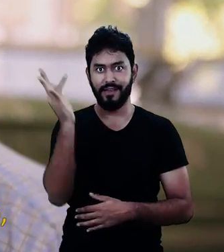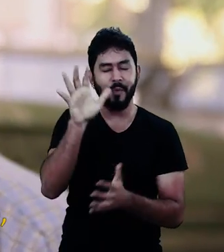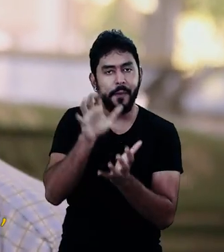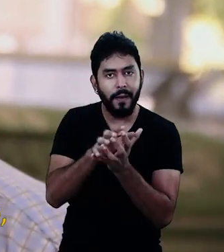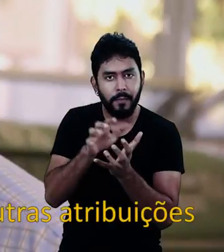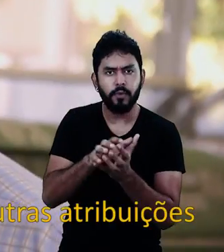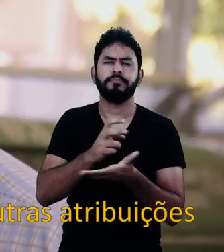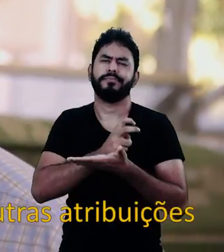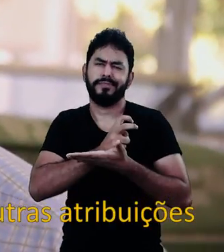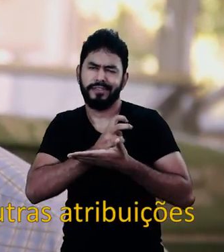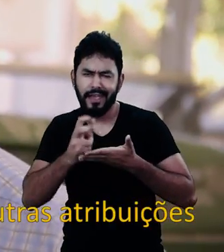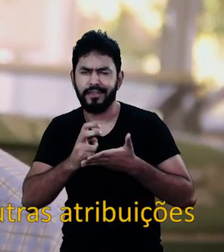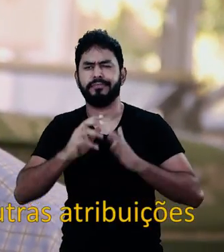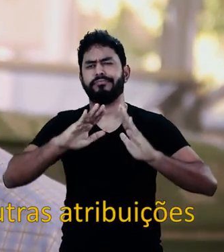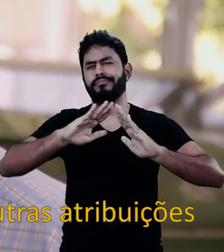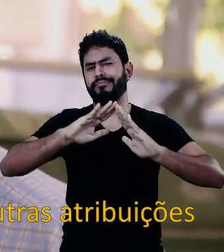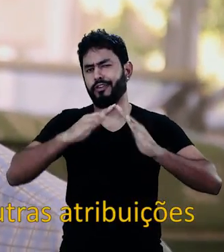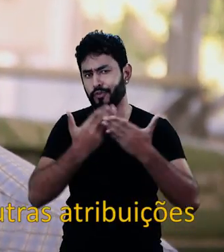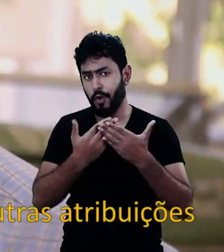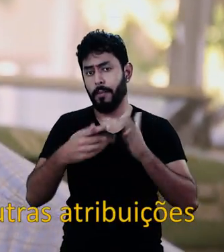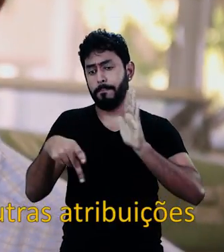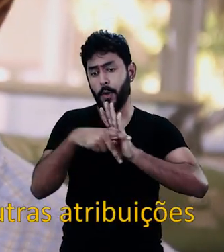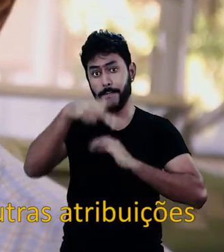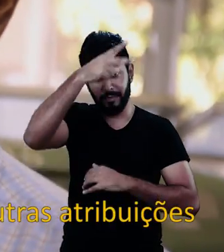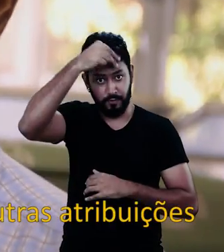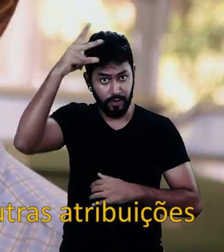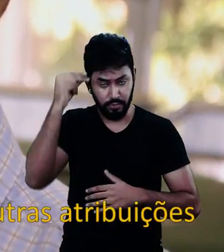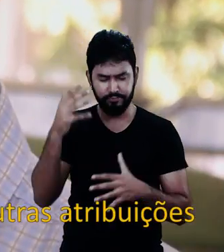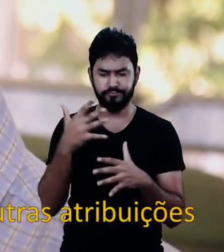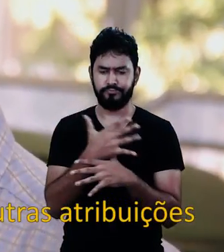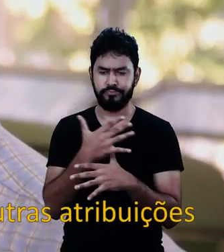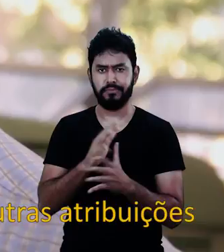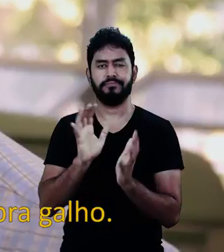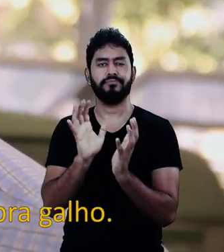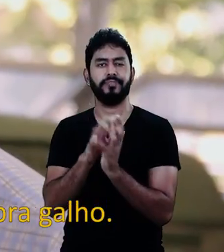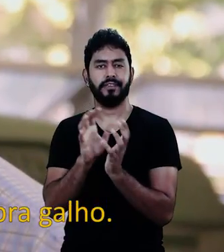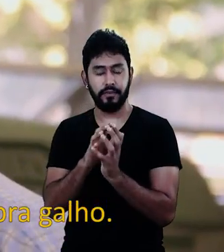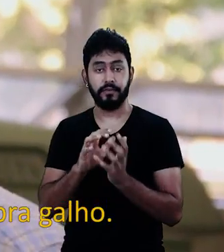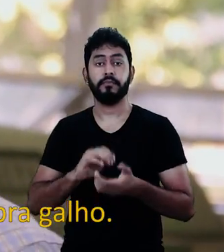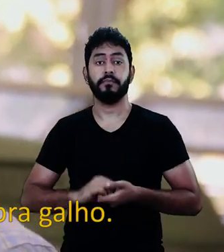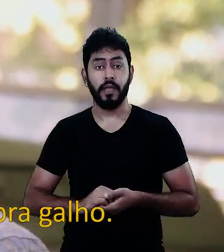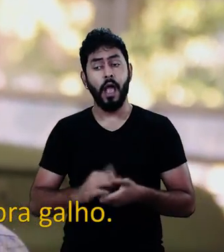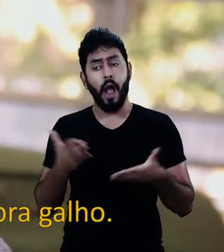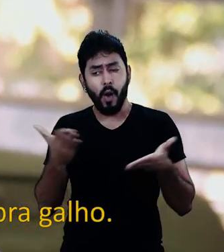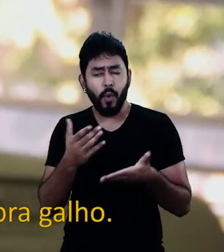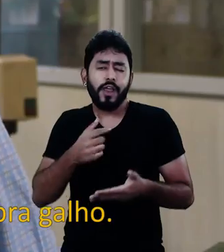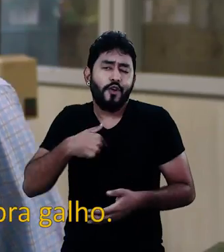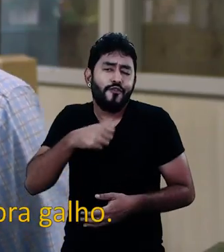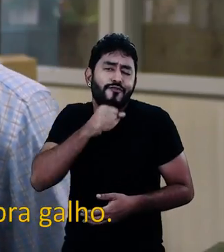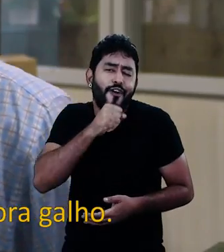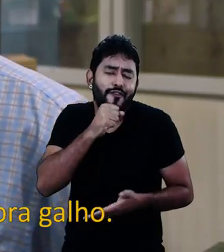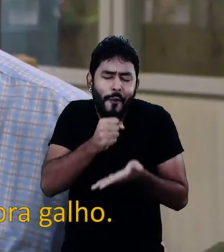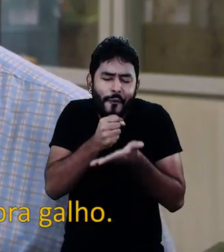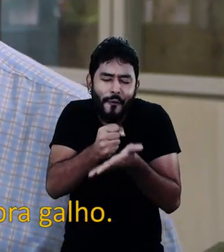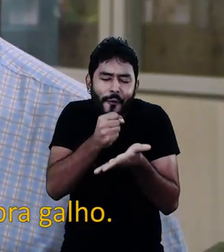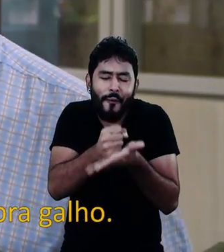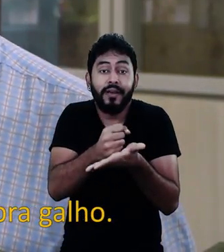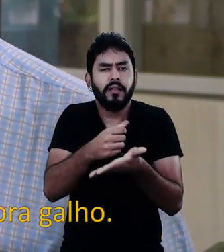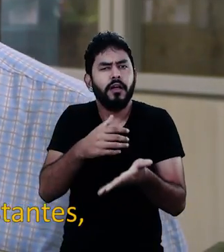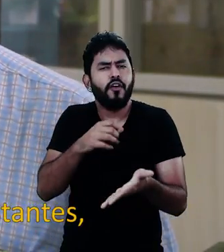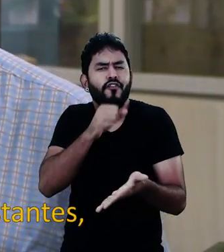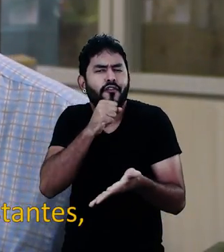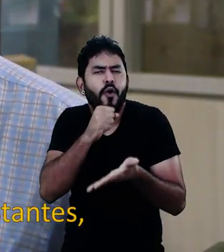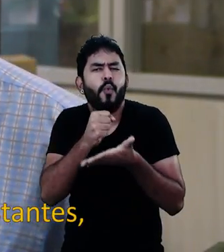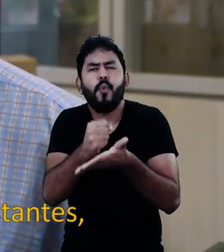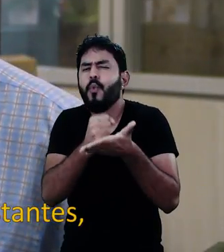Federal de Pernambuco, da Prefeitura da cidade do Recife, eu tenho outras atividades, como estava dizendo. Eu sou vovô